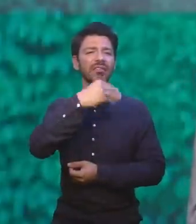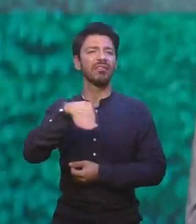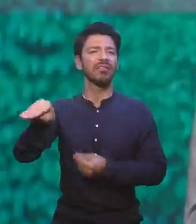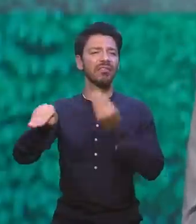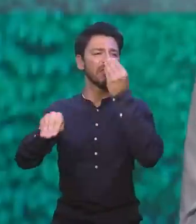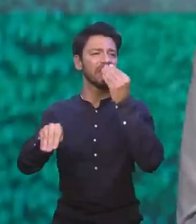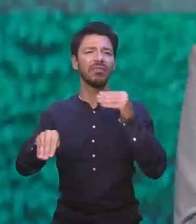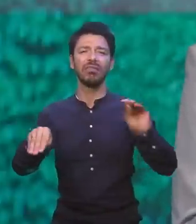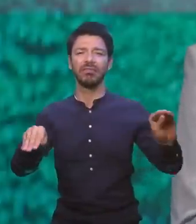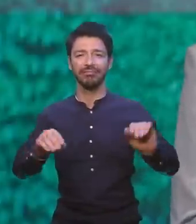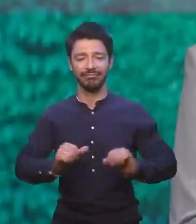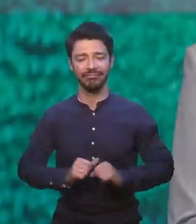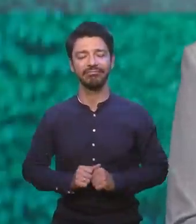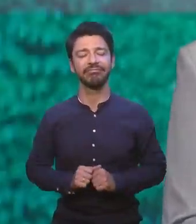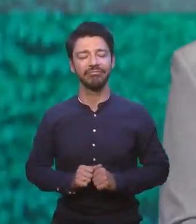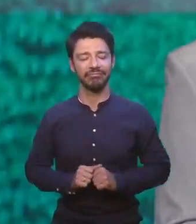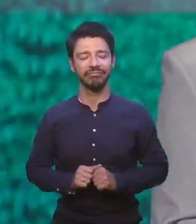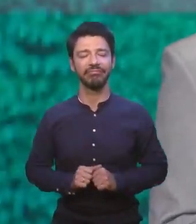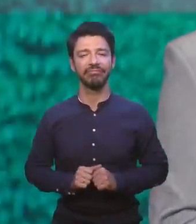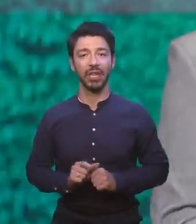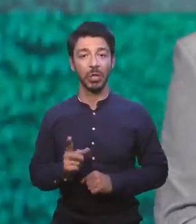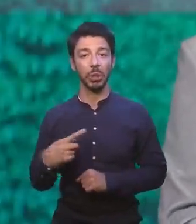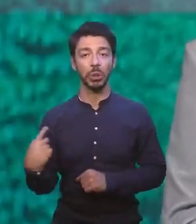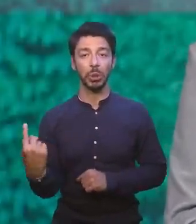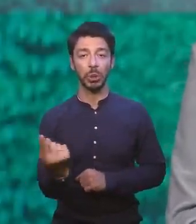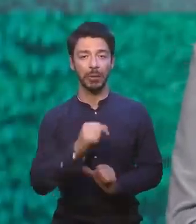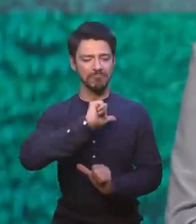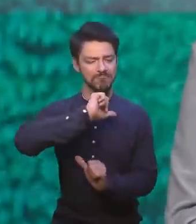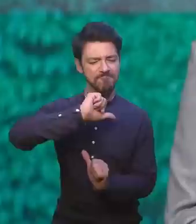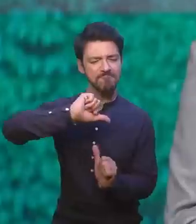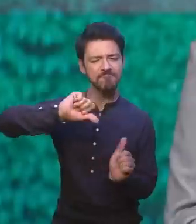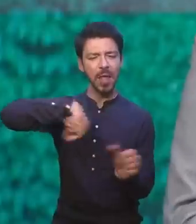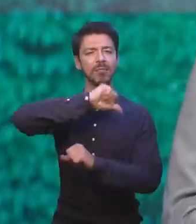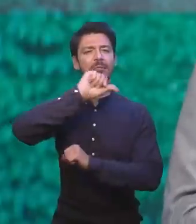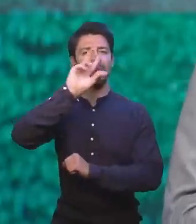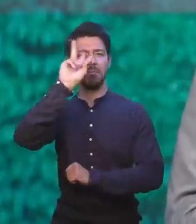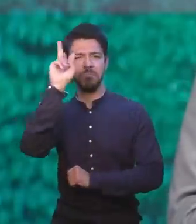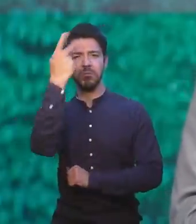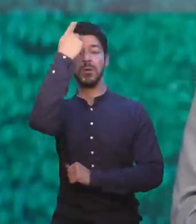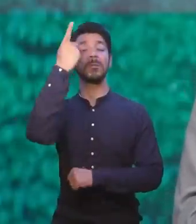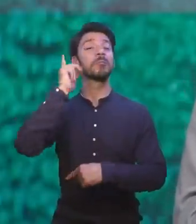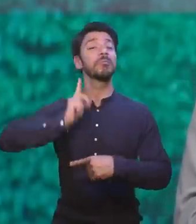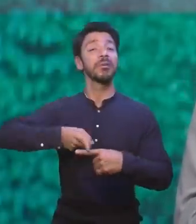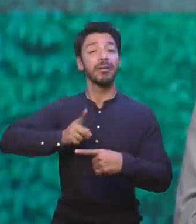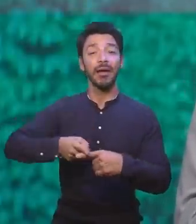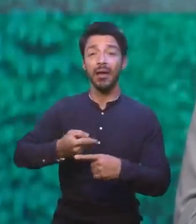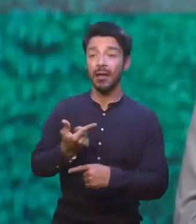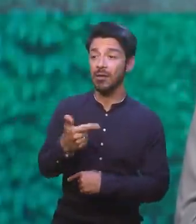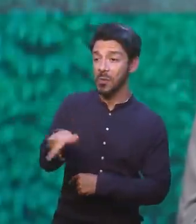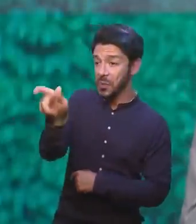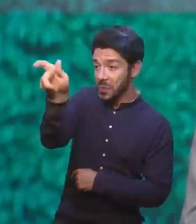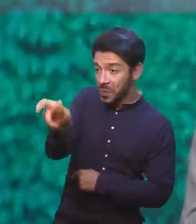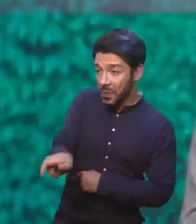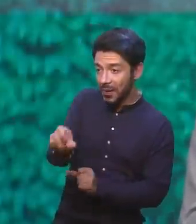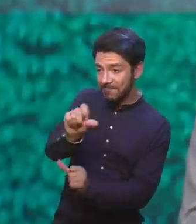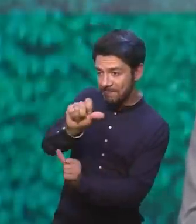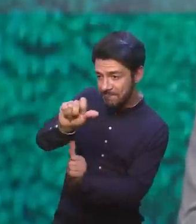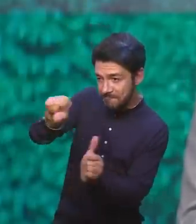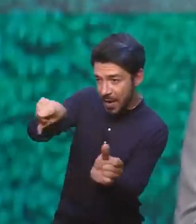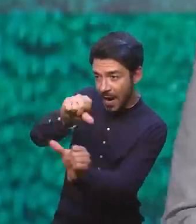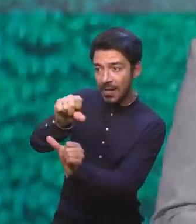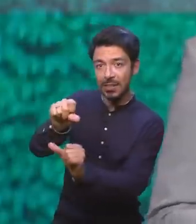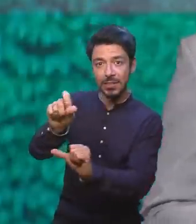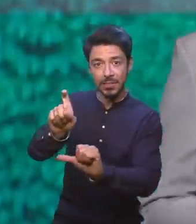alteramos porque nós queremos mudar o outro. E mudar o outro não depende de nós, depende do livre-arbítrio do